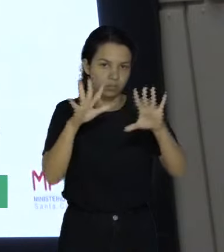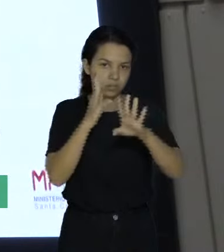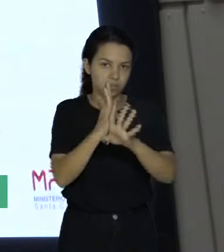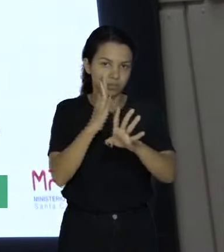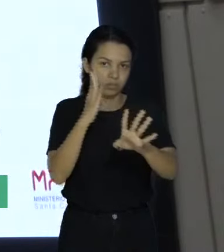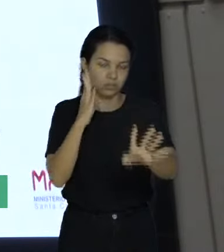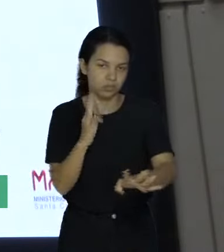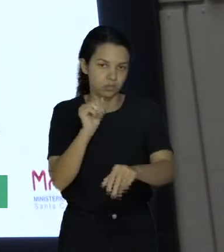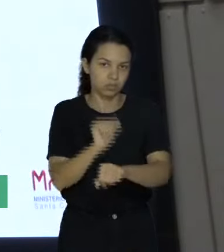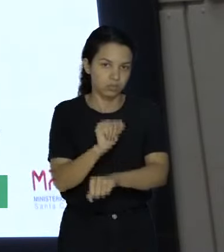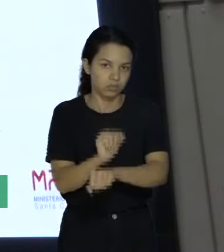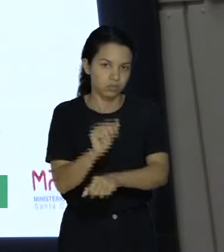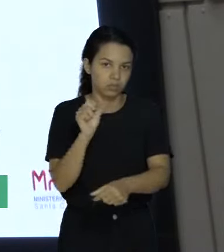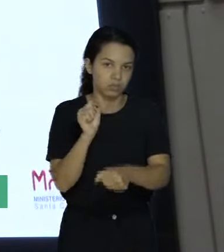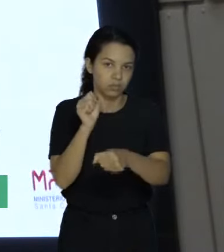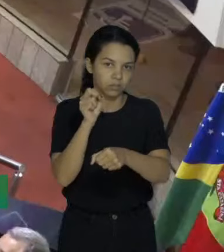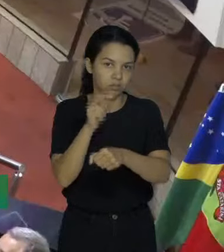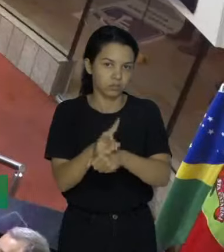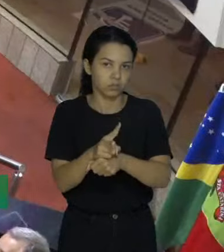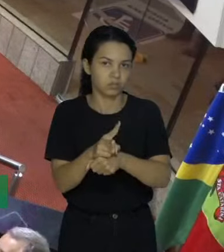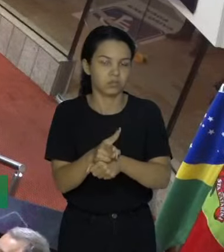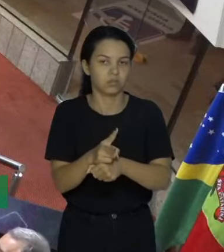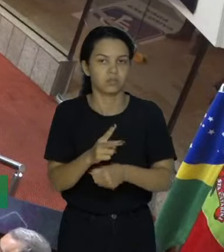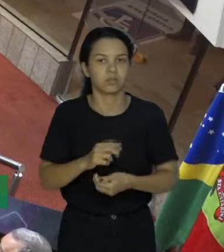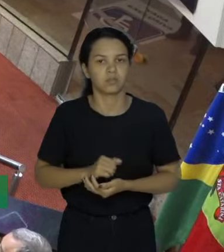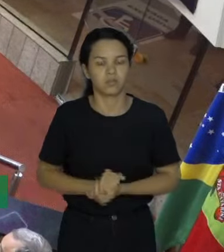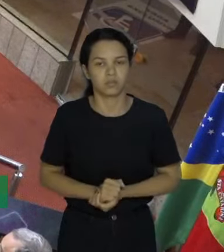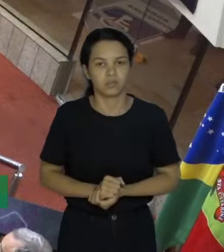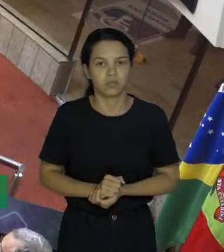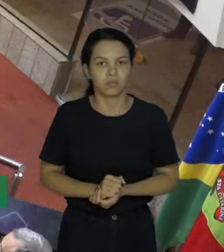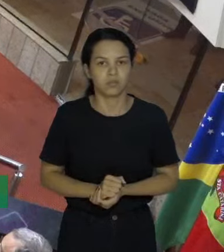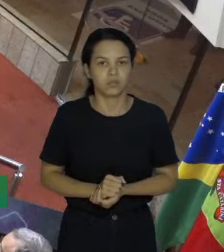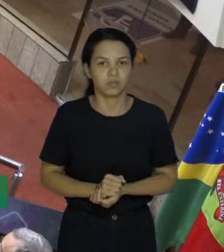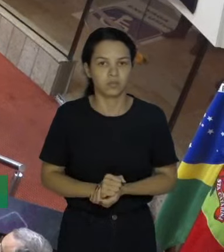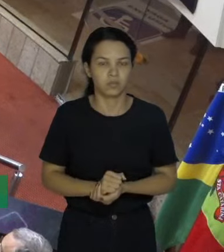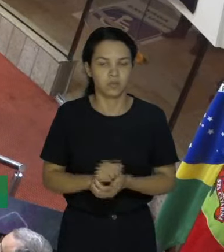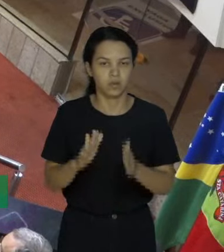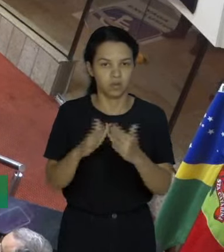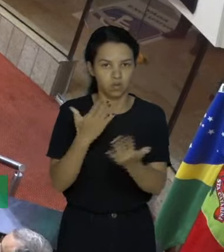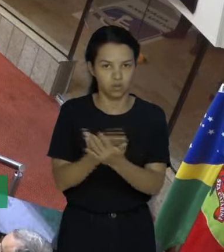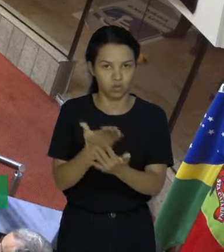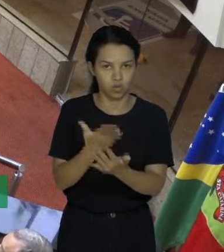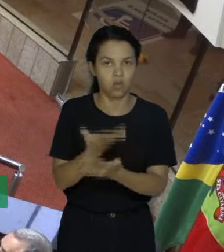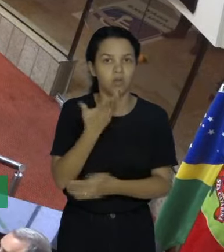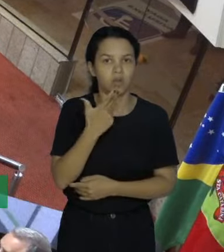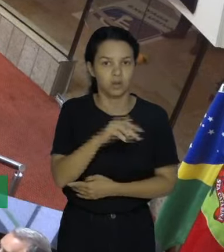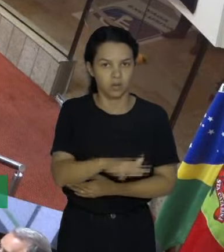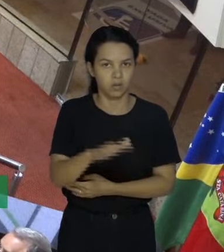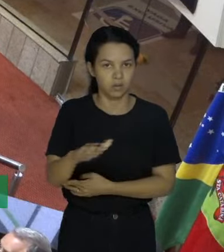a transparência nas filas de espera por vagas em creches municipais